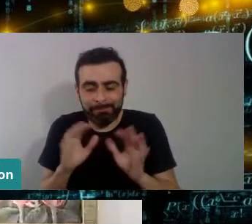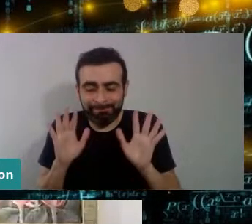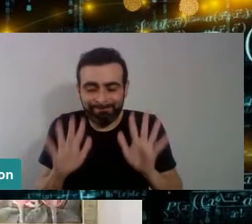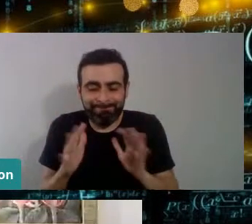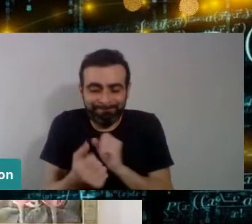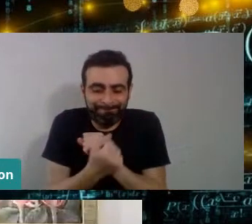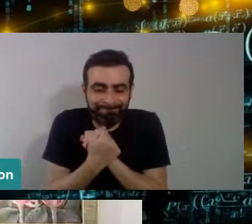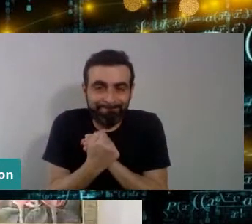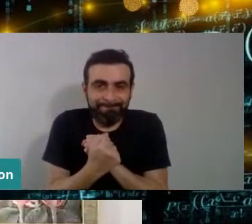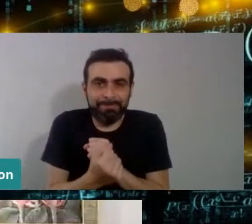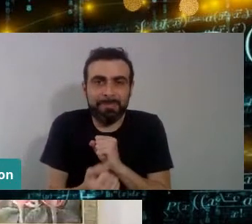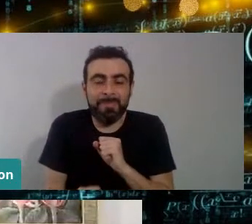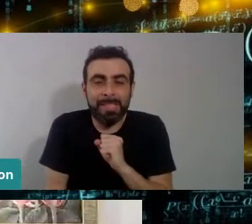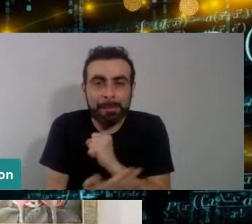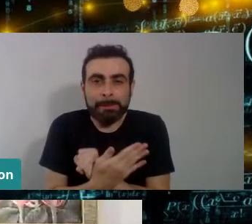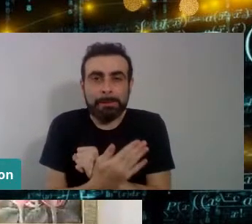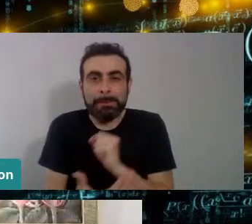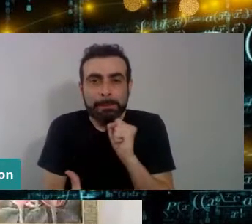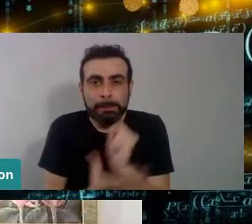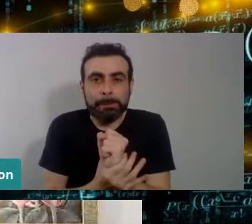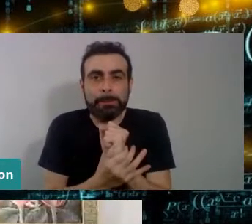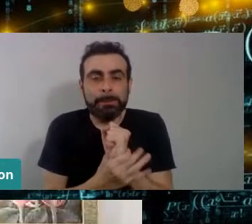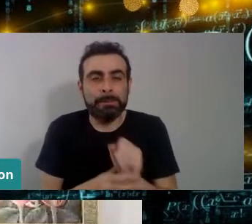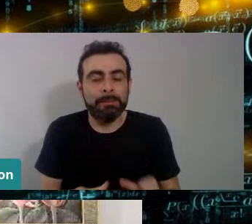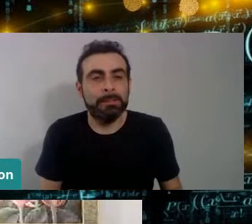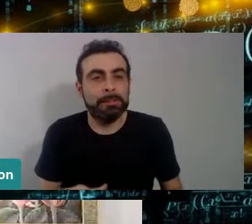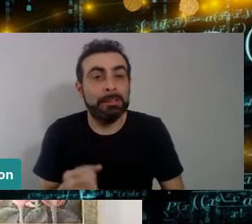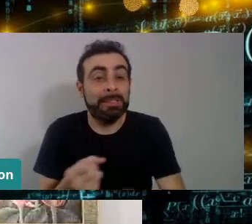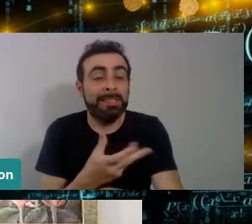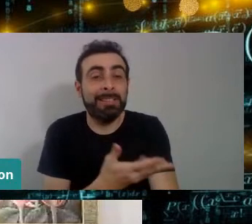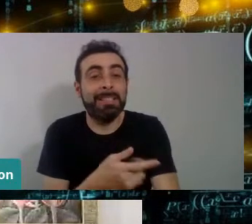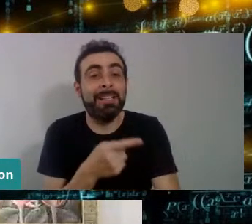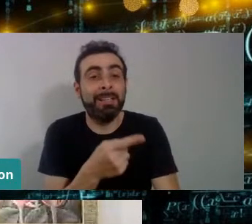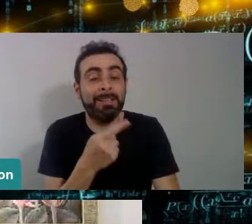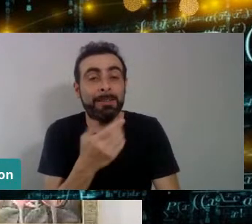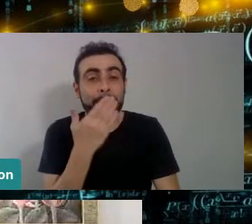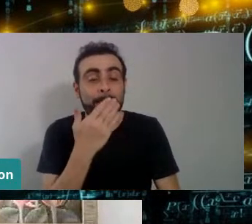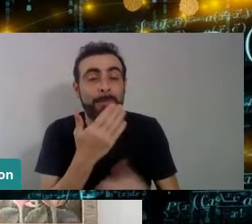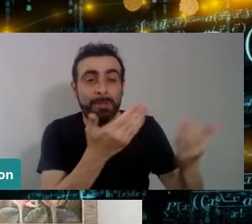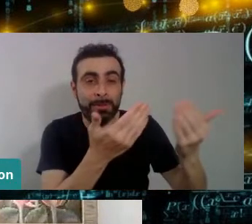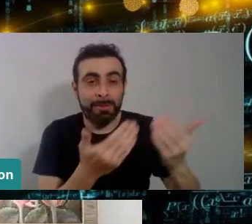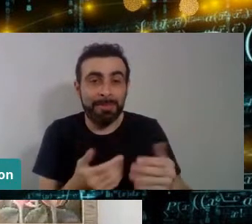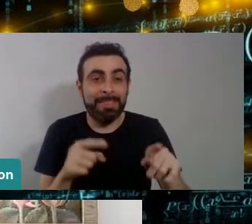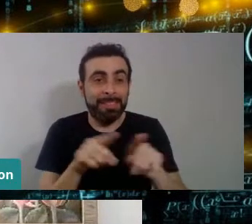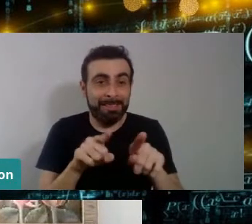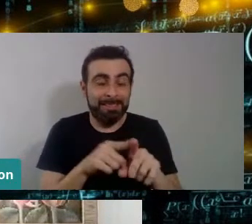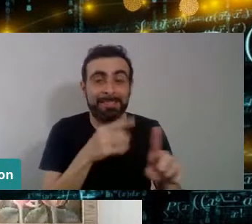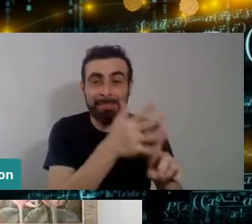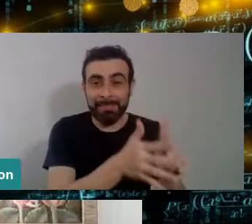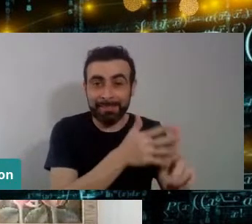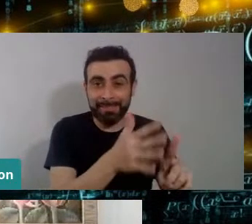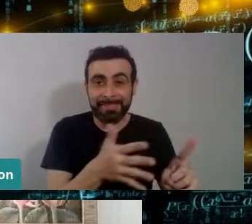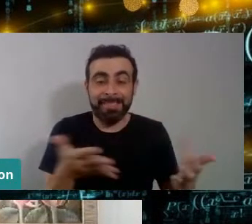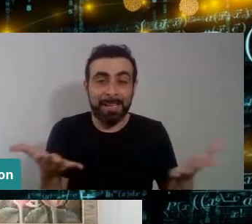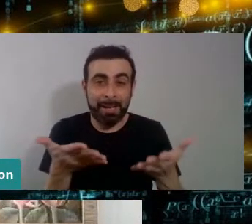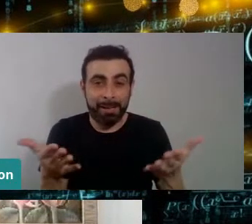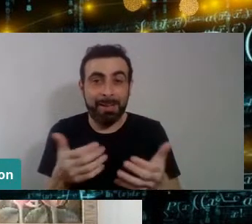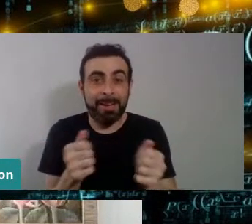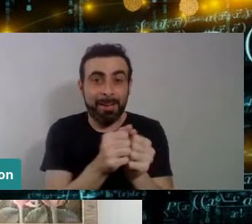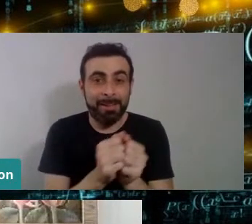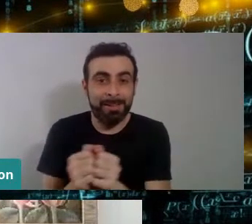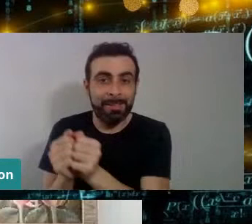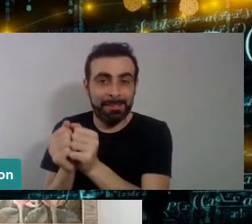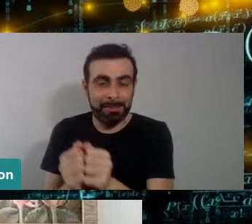né? nessa emoção. Né? E eu quero convidar para participar conosco, no nosso palco aqui